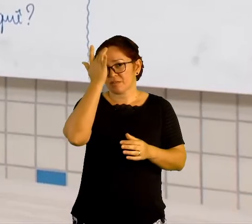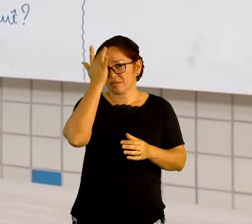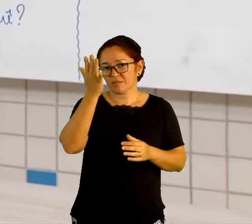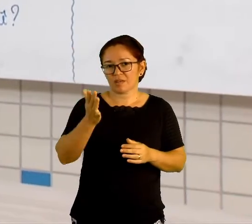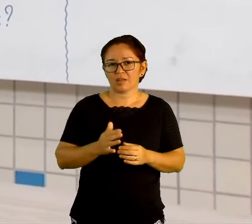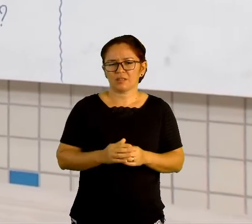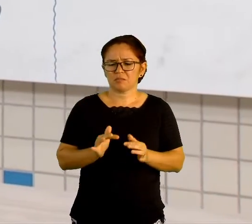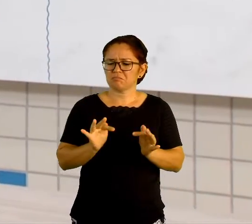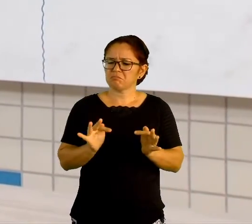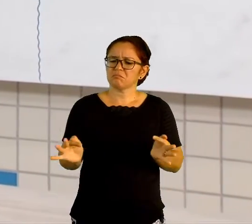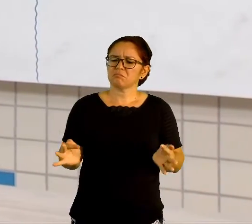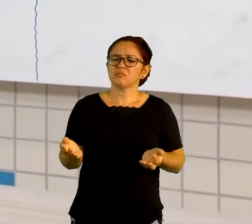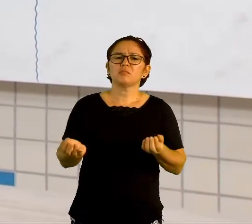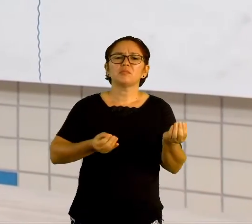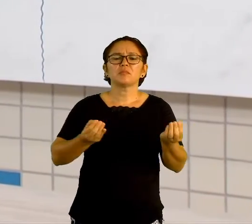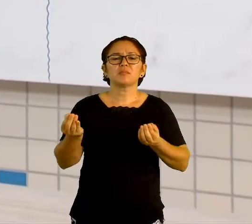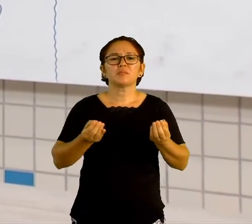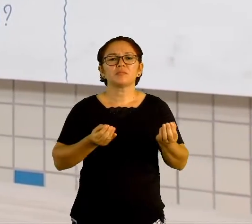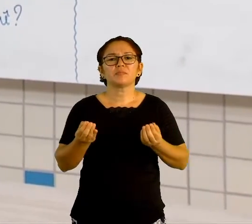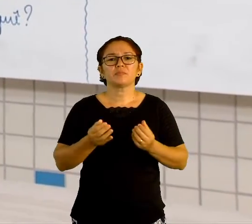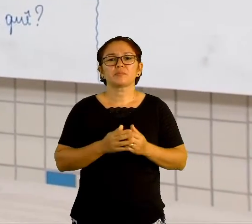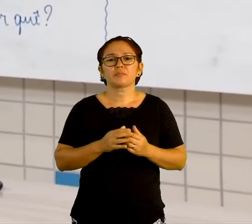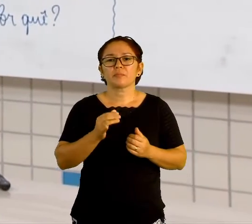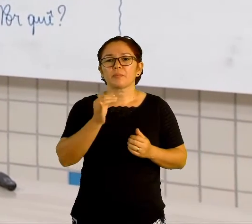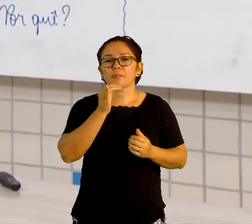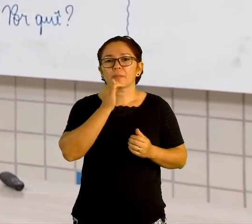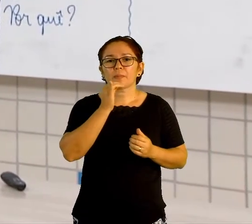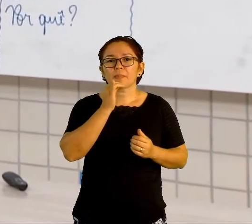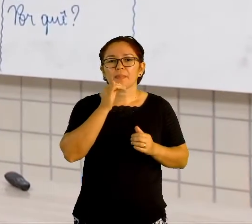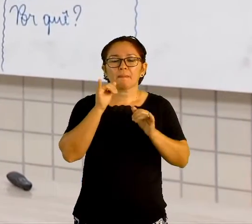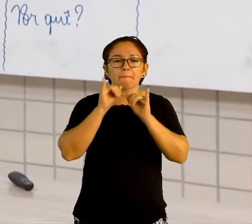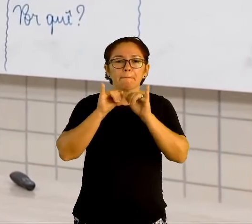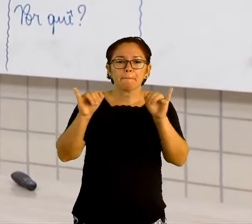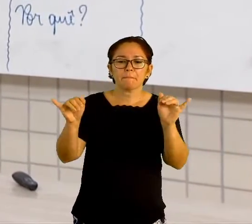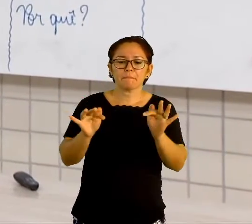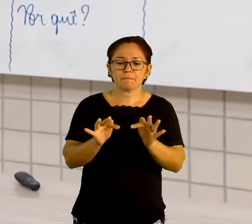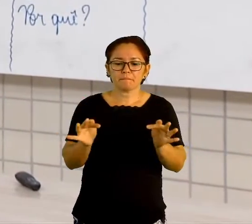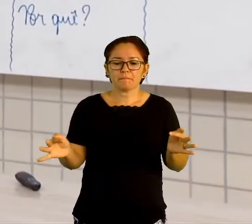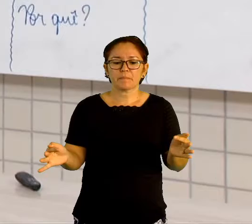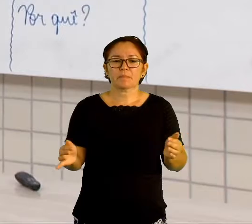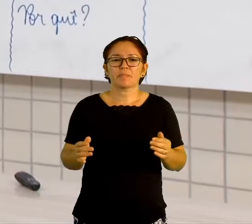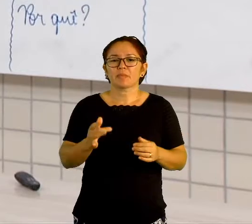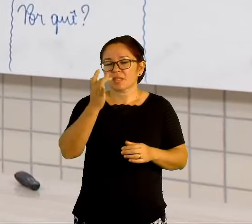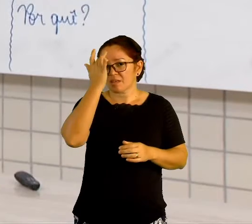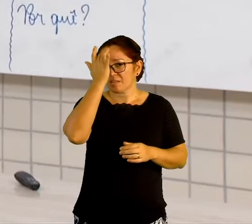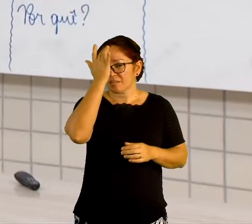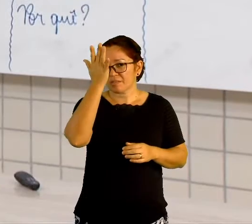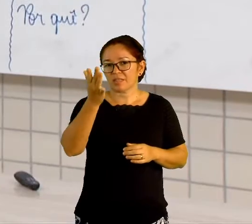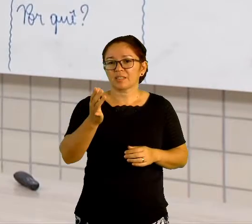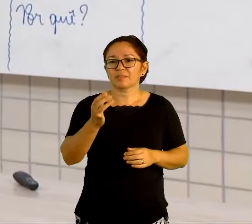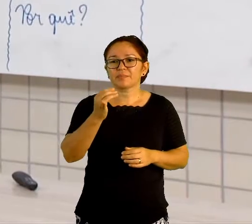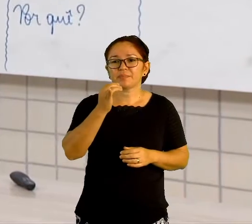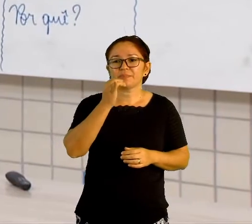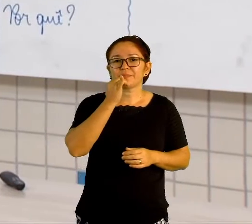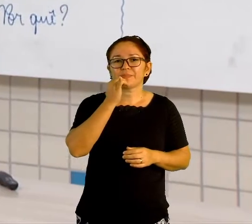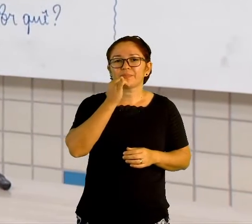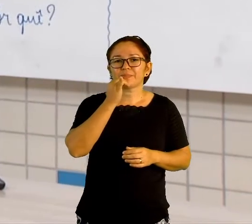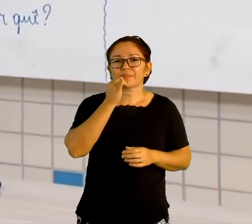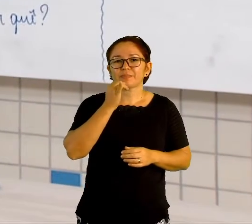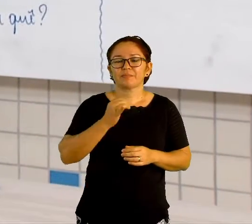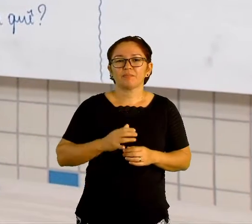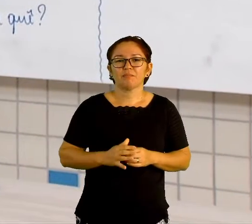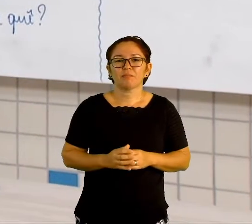linguagem simples? A linguagem simples é aquela linguagem que não vai ter ali termos,